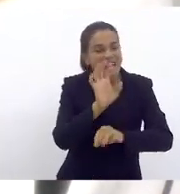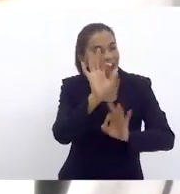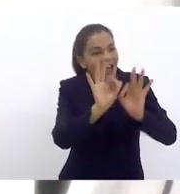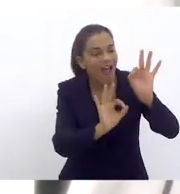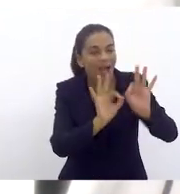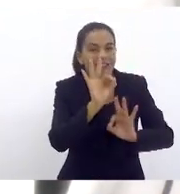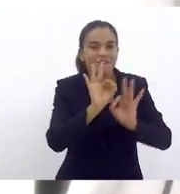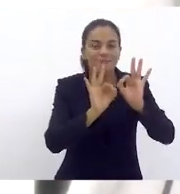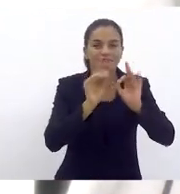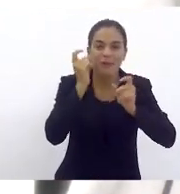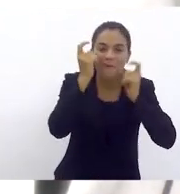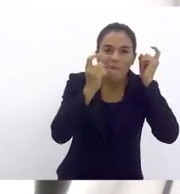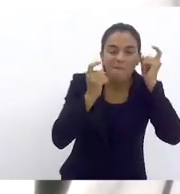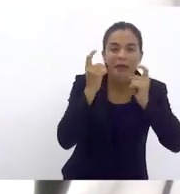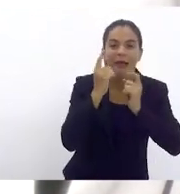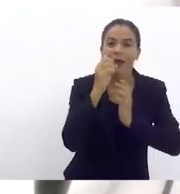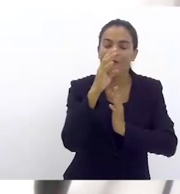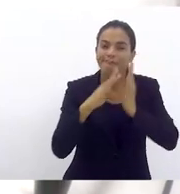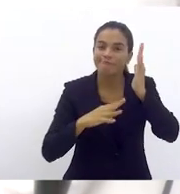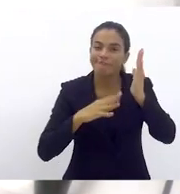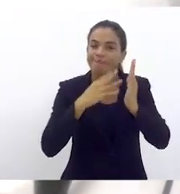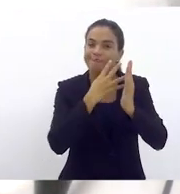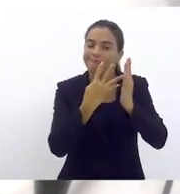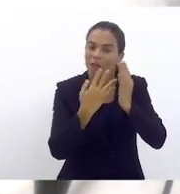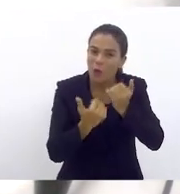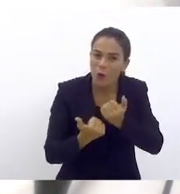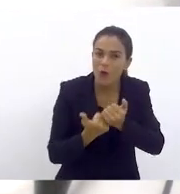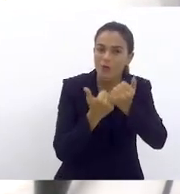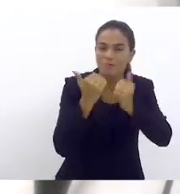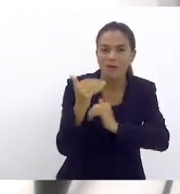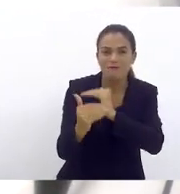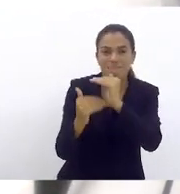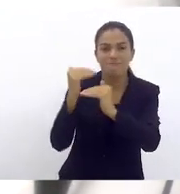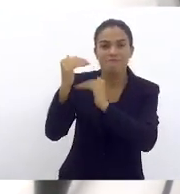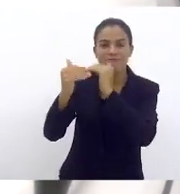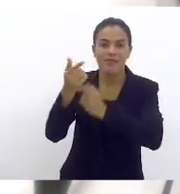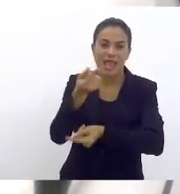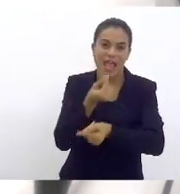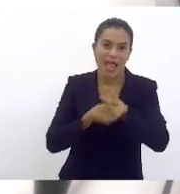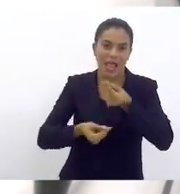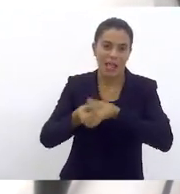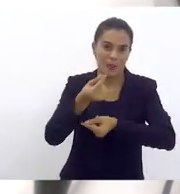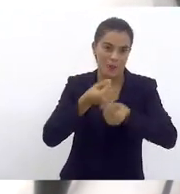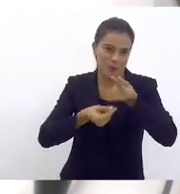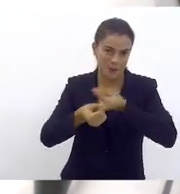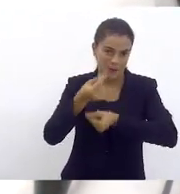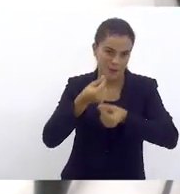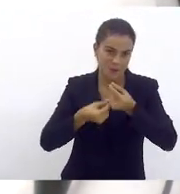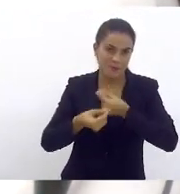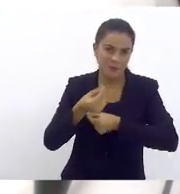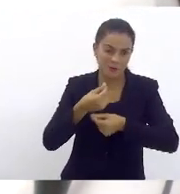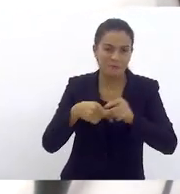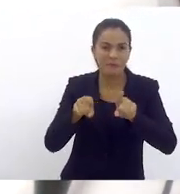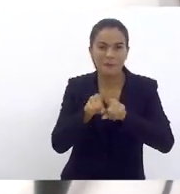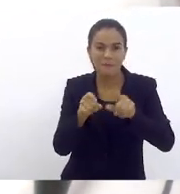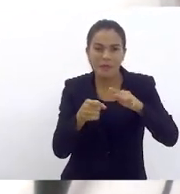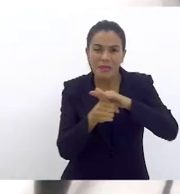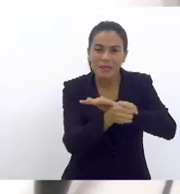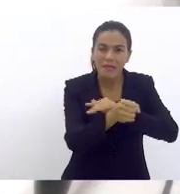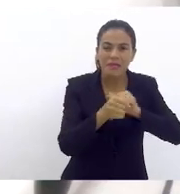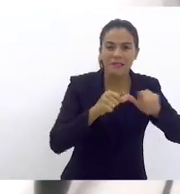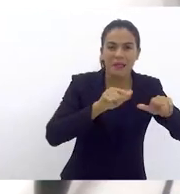econômico né que tem a ver com o crescimento perto do nosso Estado empregabilidade